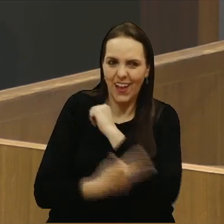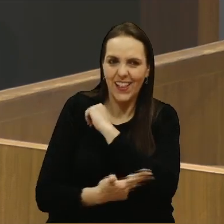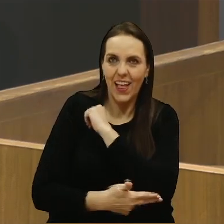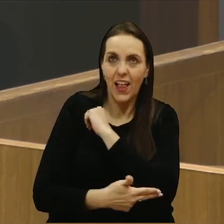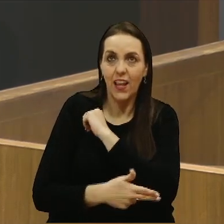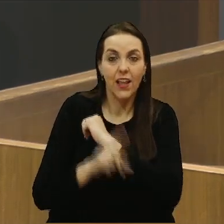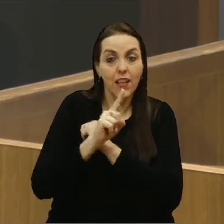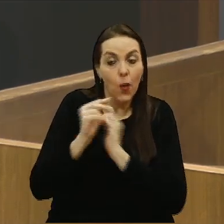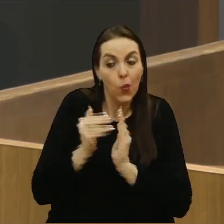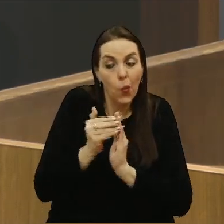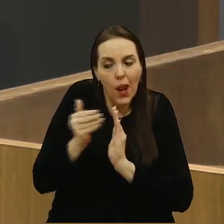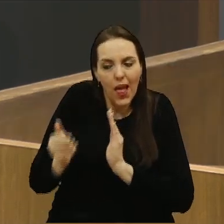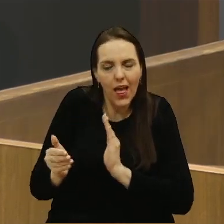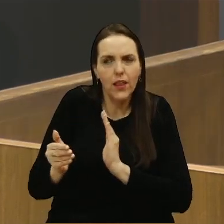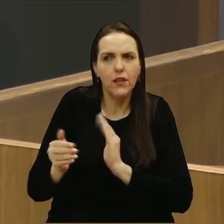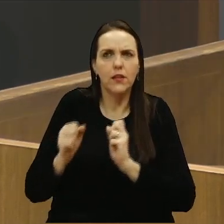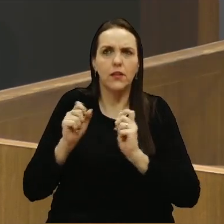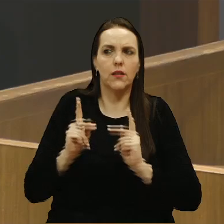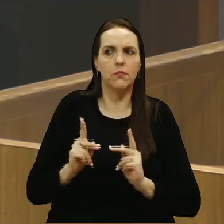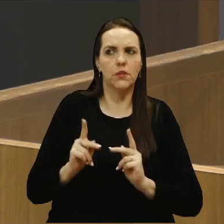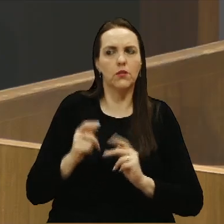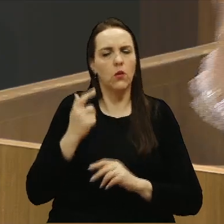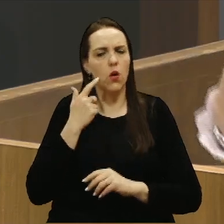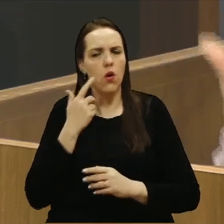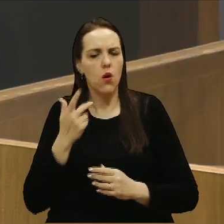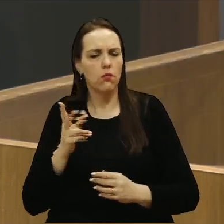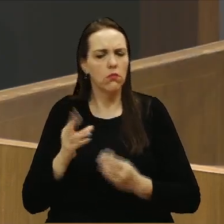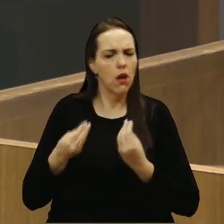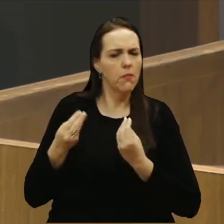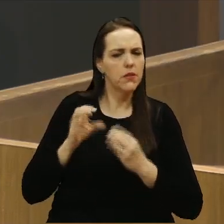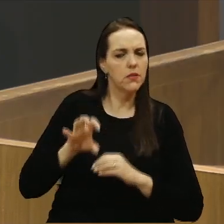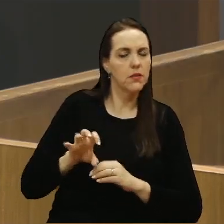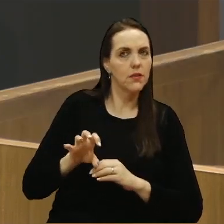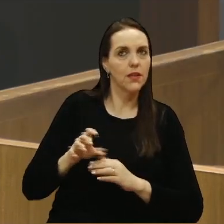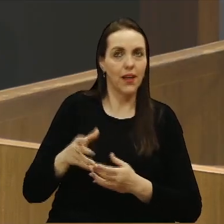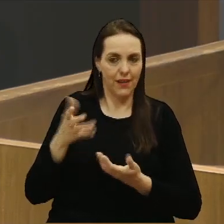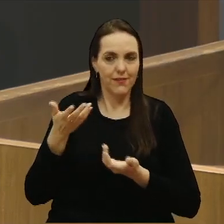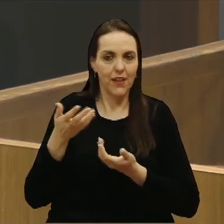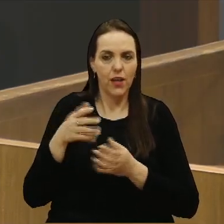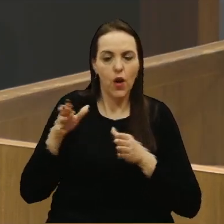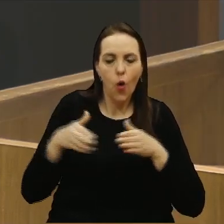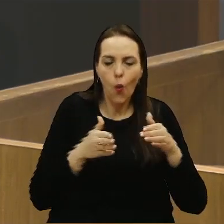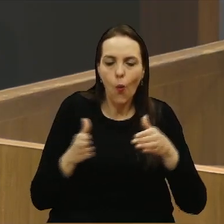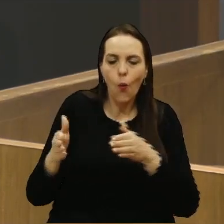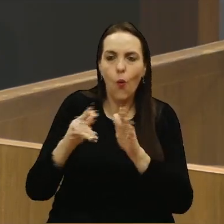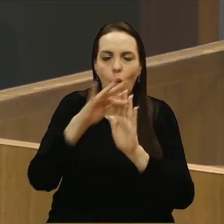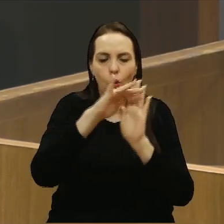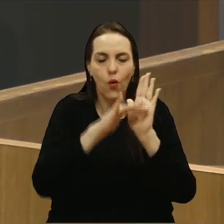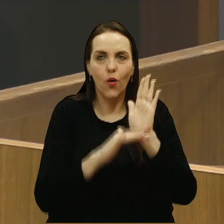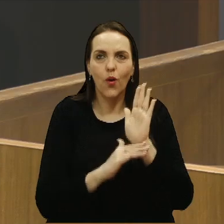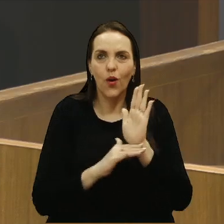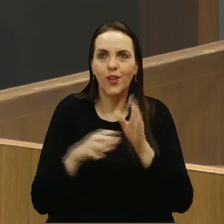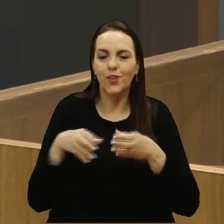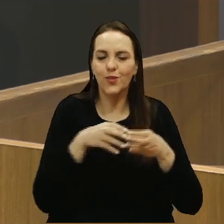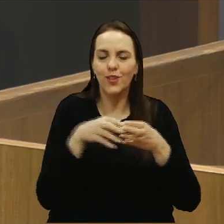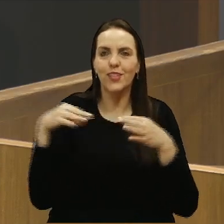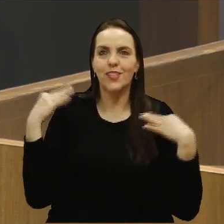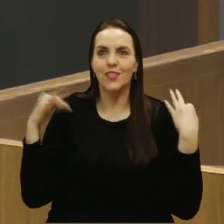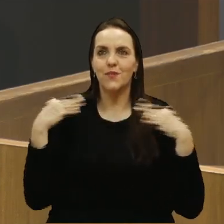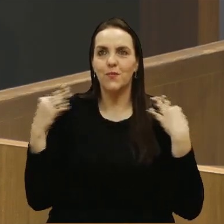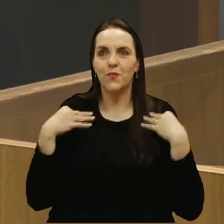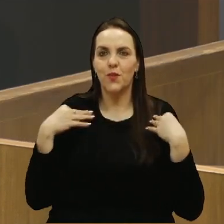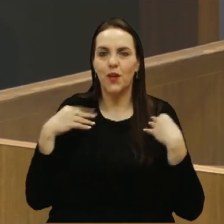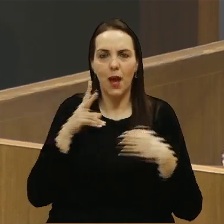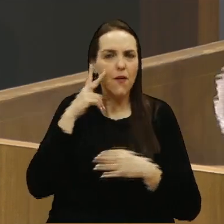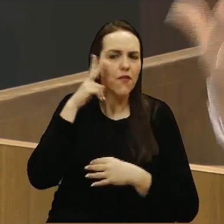é do ladinho. Aí a pessoa vai parar para ouvir. Aí, quando você diz que tem uma rota turística, Passo do Vinho, as